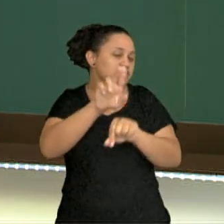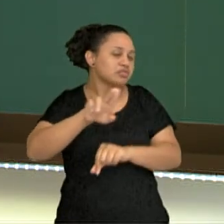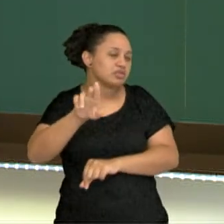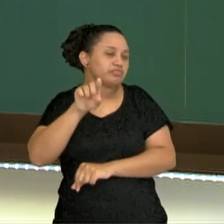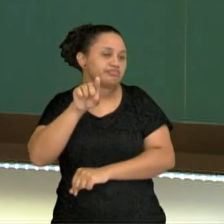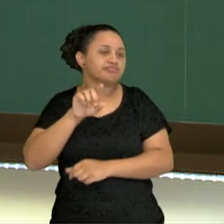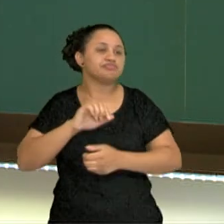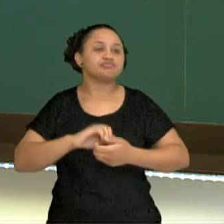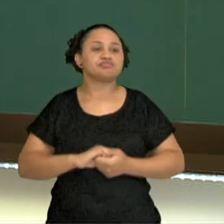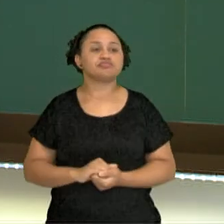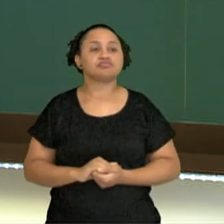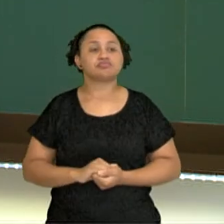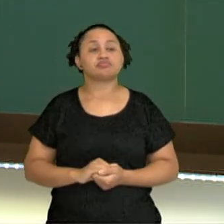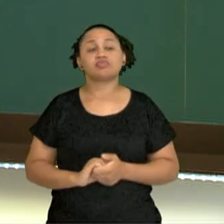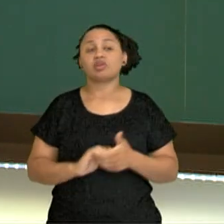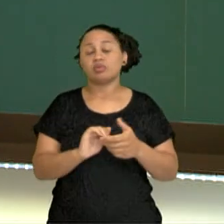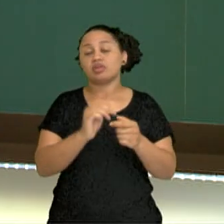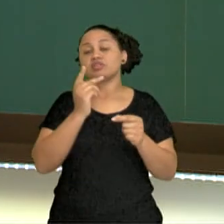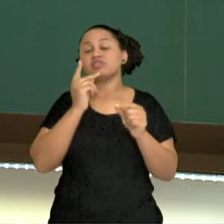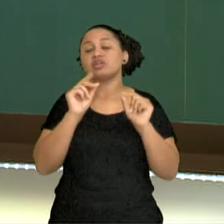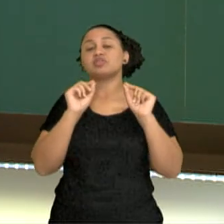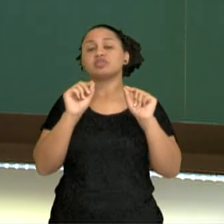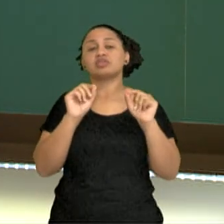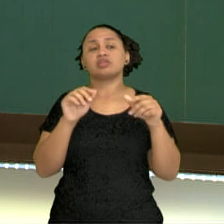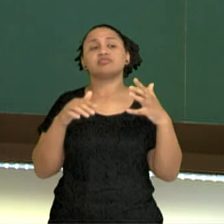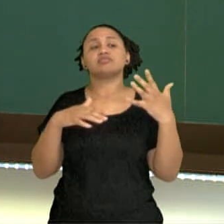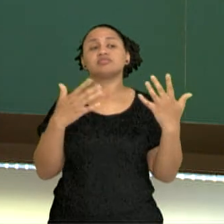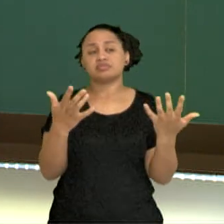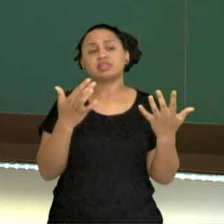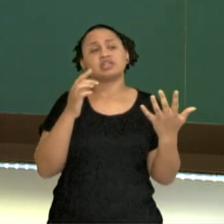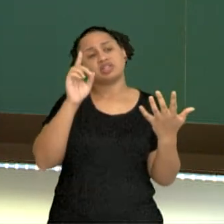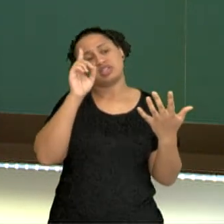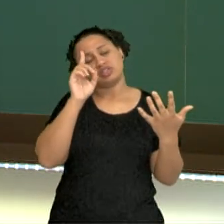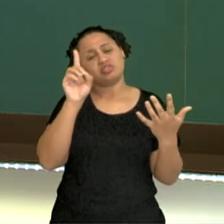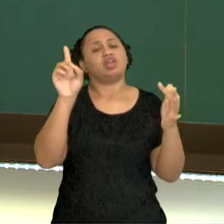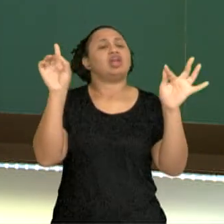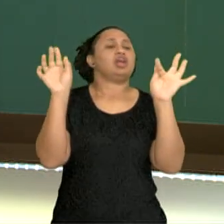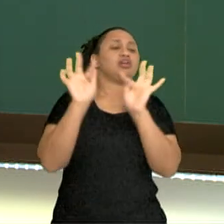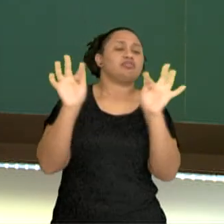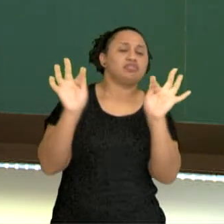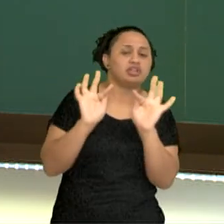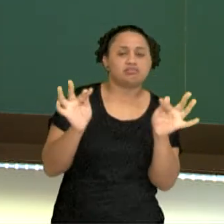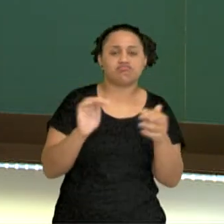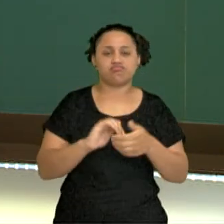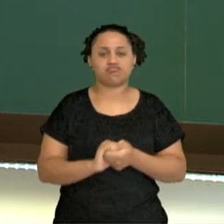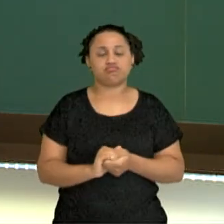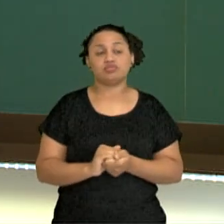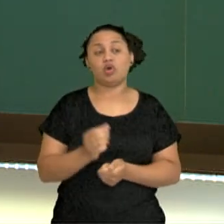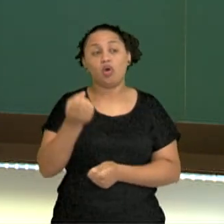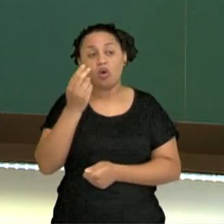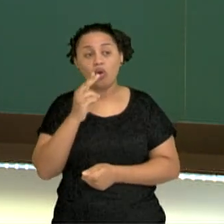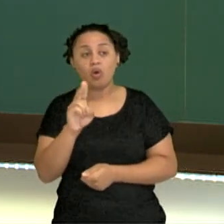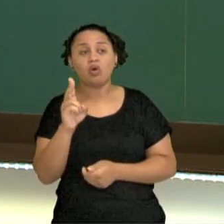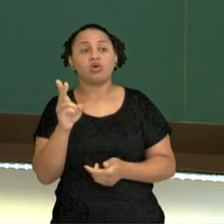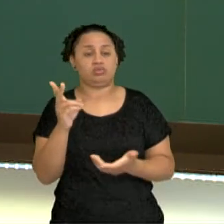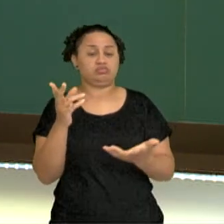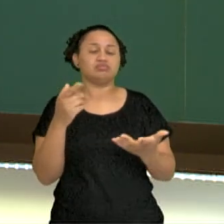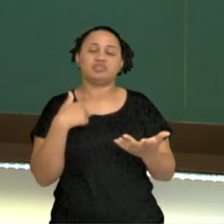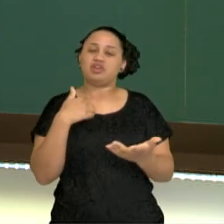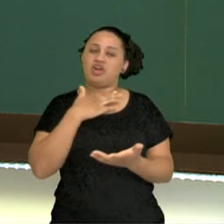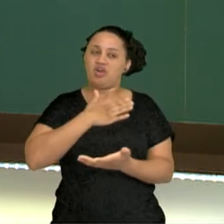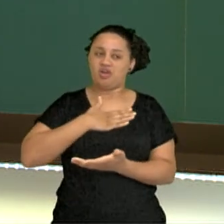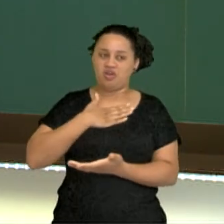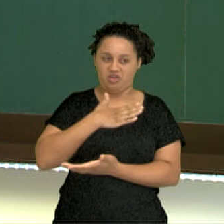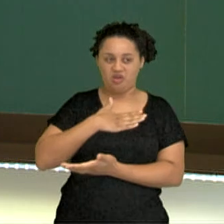utilize. Ela poderia estar dizendo assim, que dia mais feliz. Ou poderia estar dizendo, me gusta